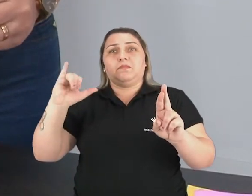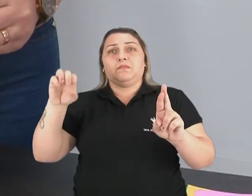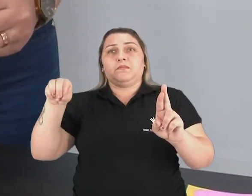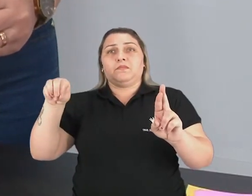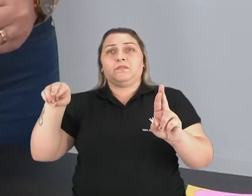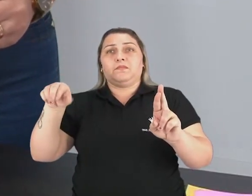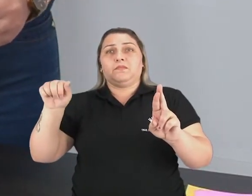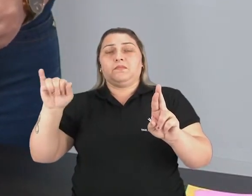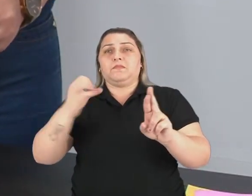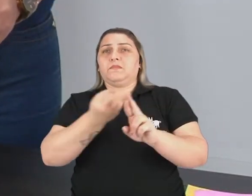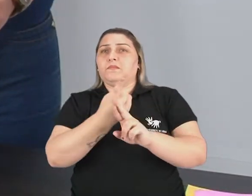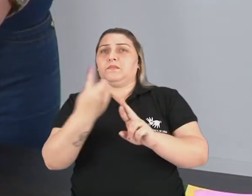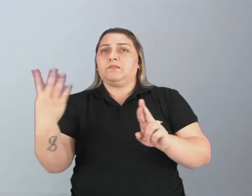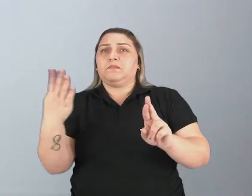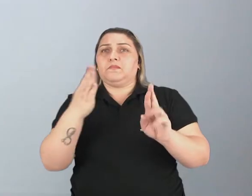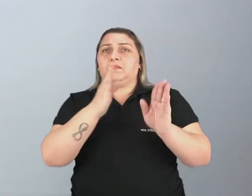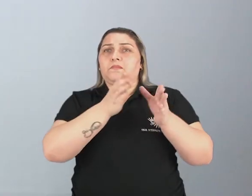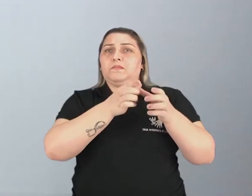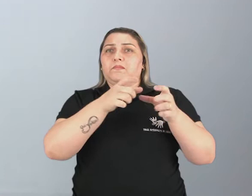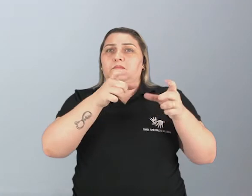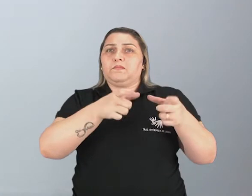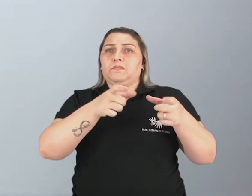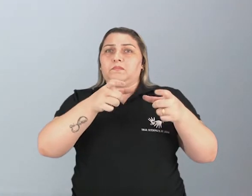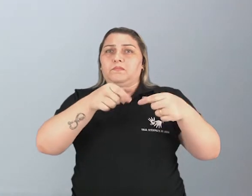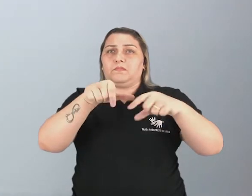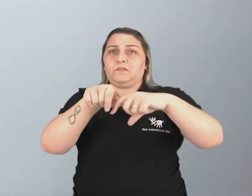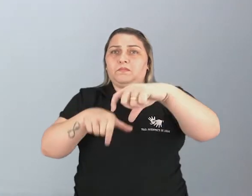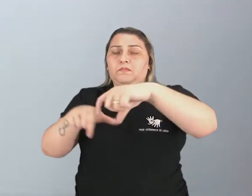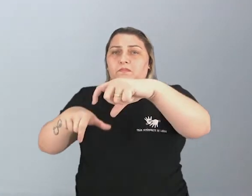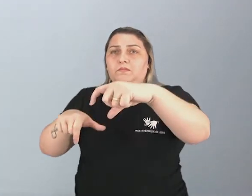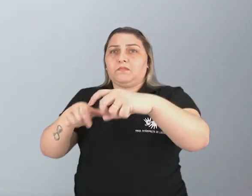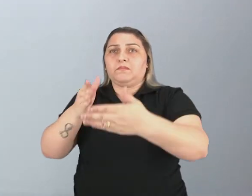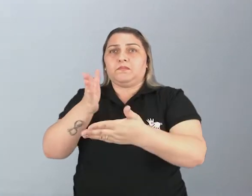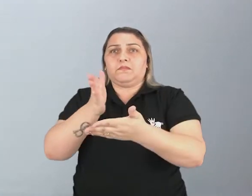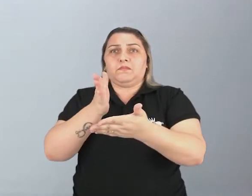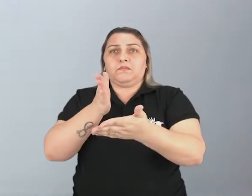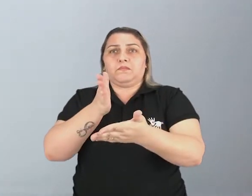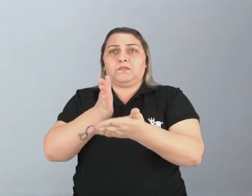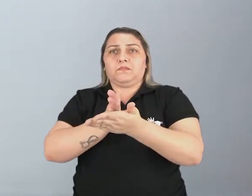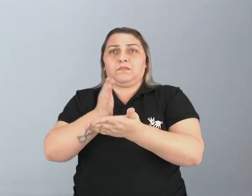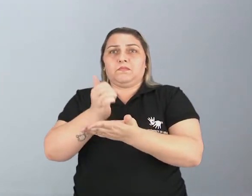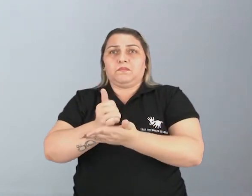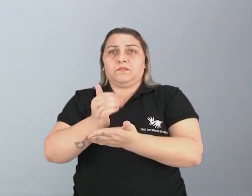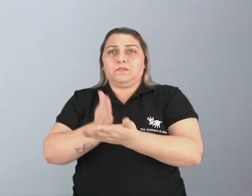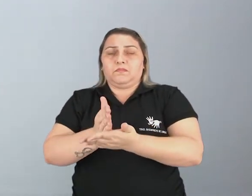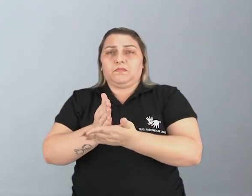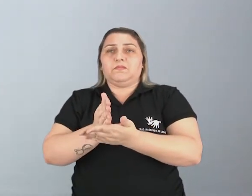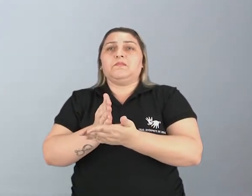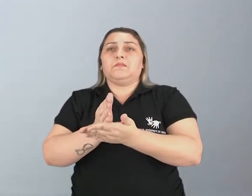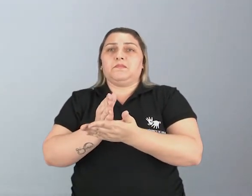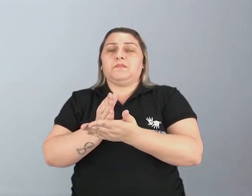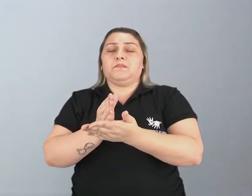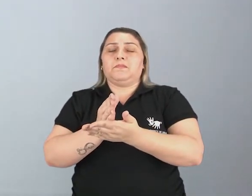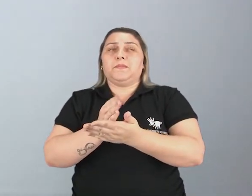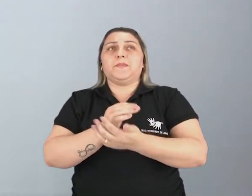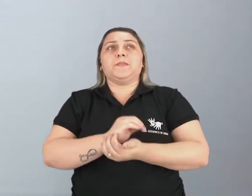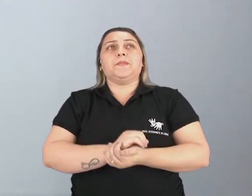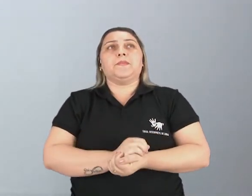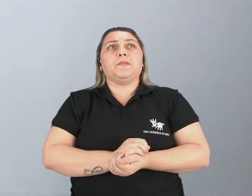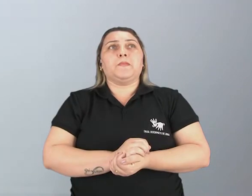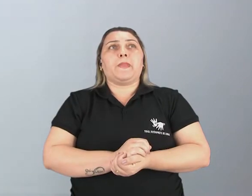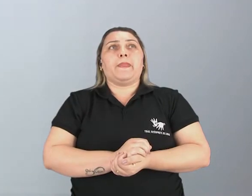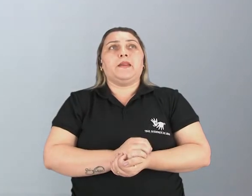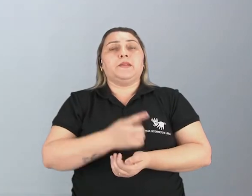vai ser a quantidade de partes que ele foi dividido que vai me dizer o tamanho que ele tem, certinho?